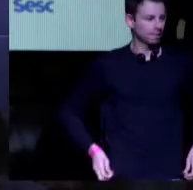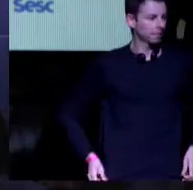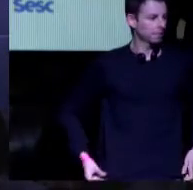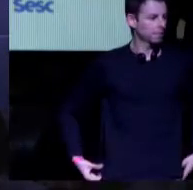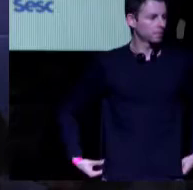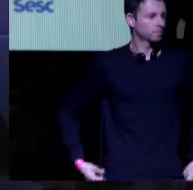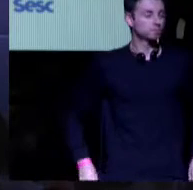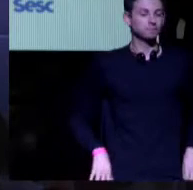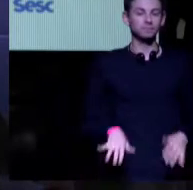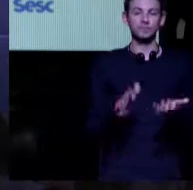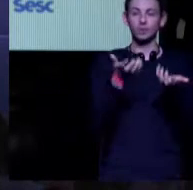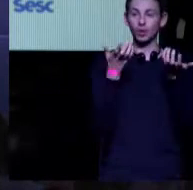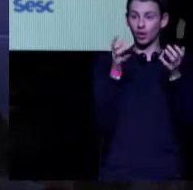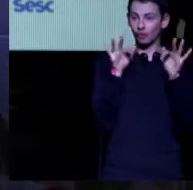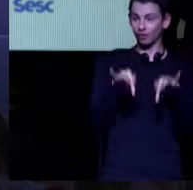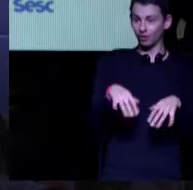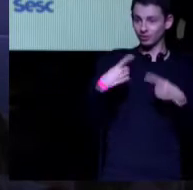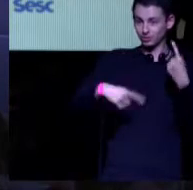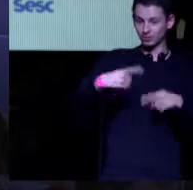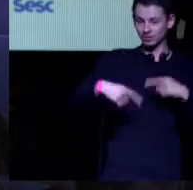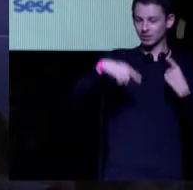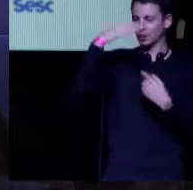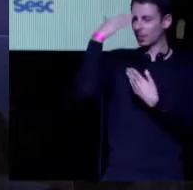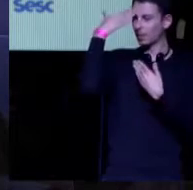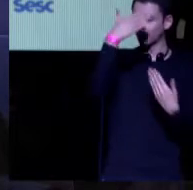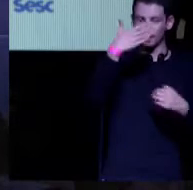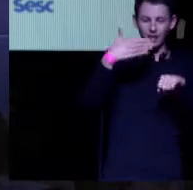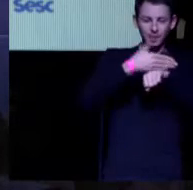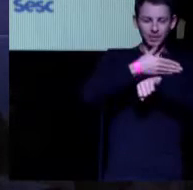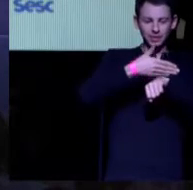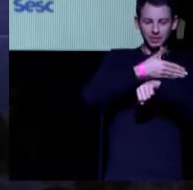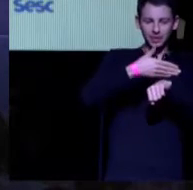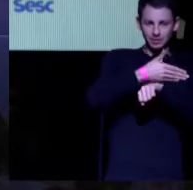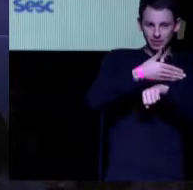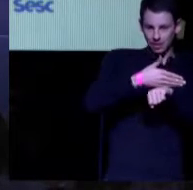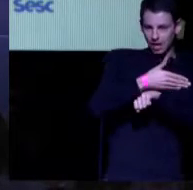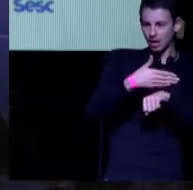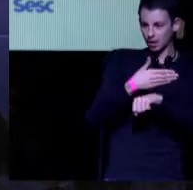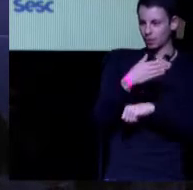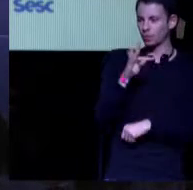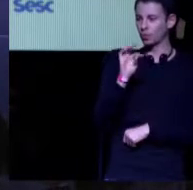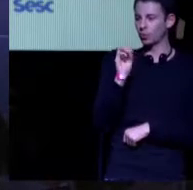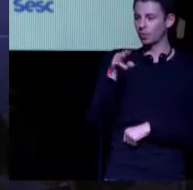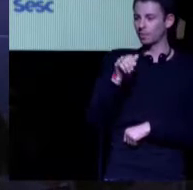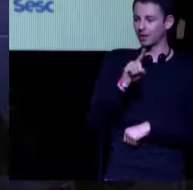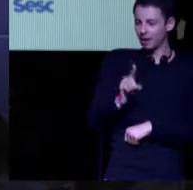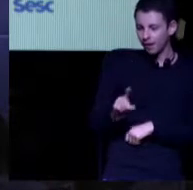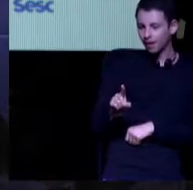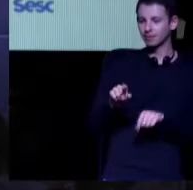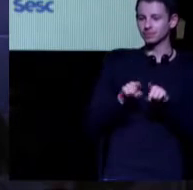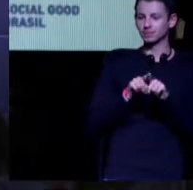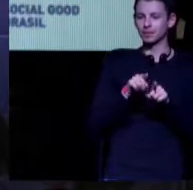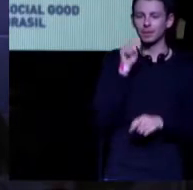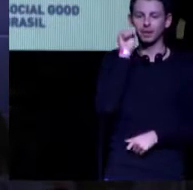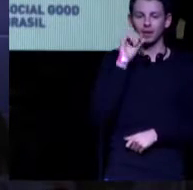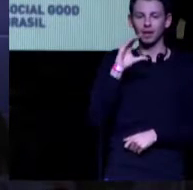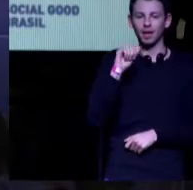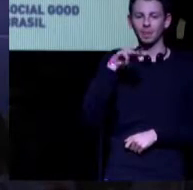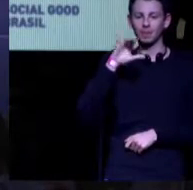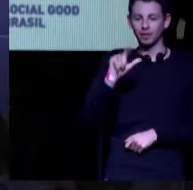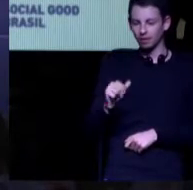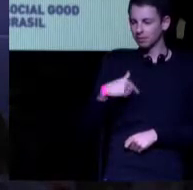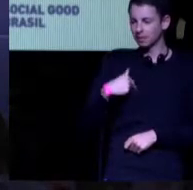eu quero quero encerrar espanhol agradecendo muito participar seu antônio tomás camila assim achei que vocês todos